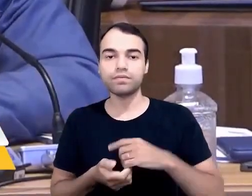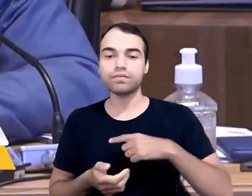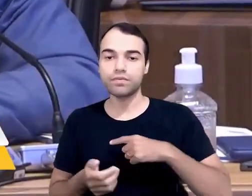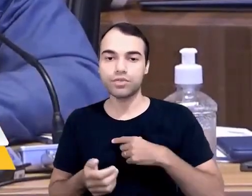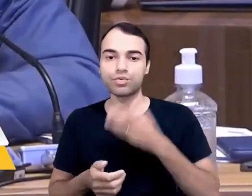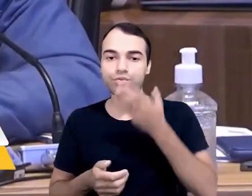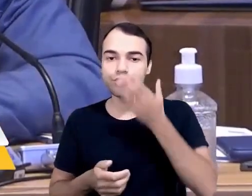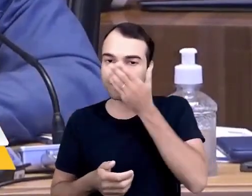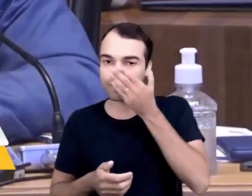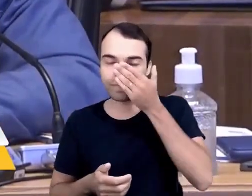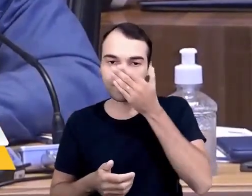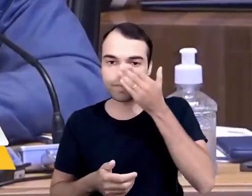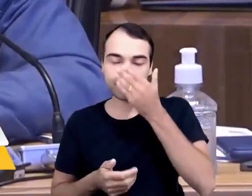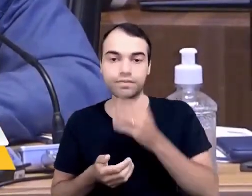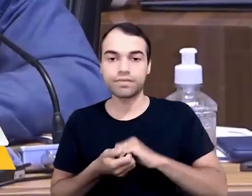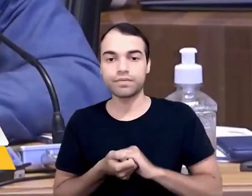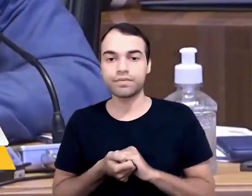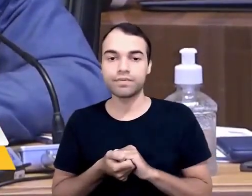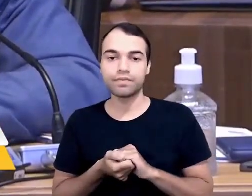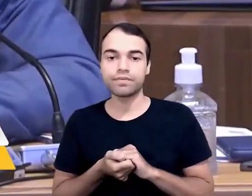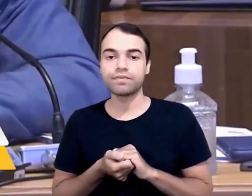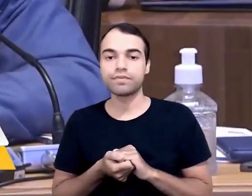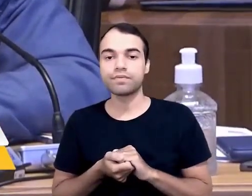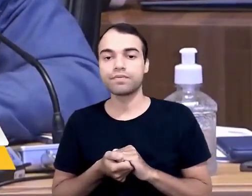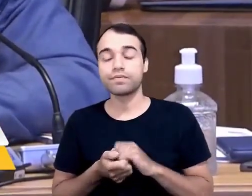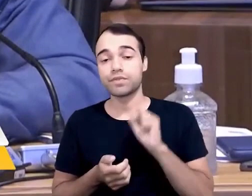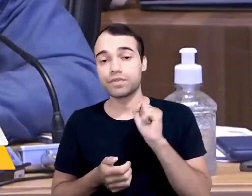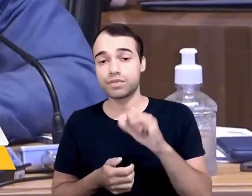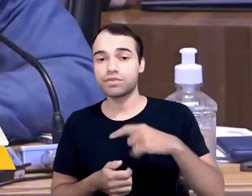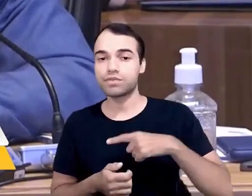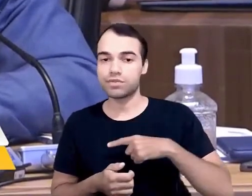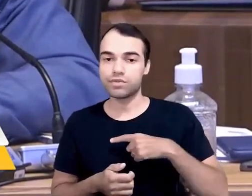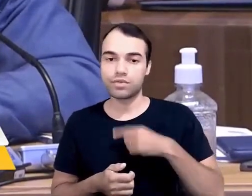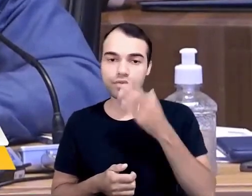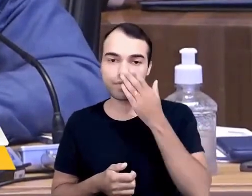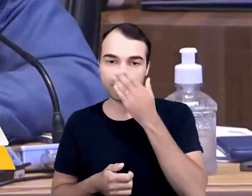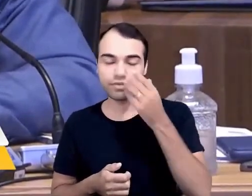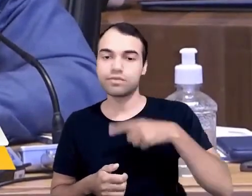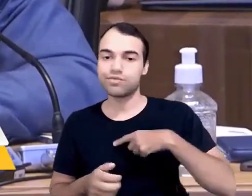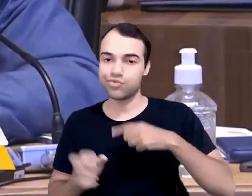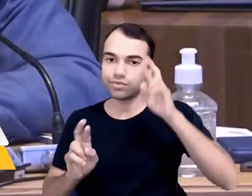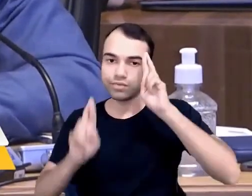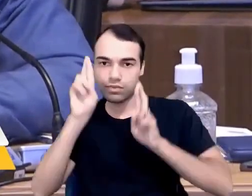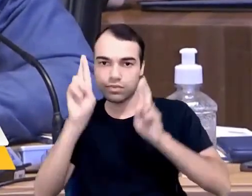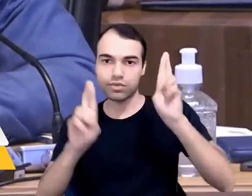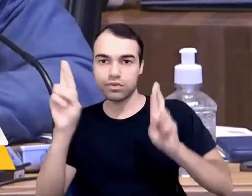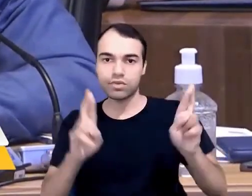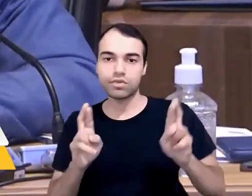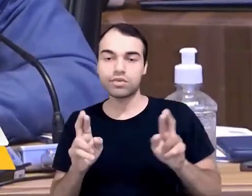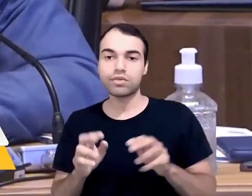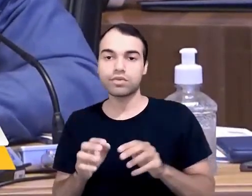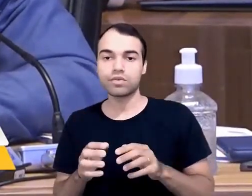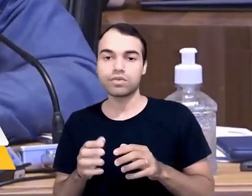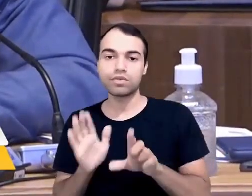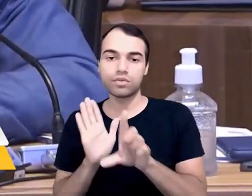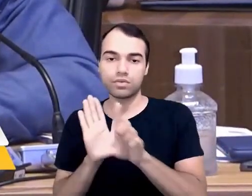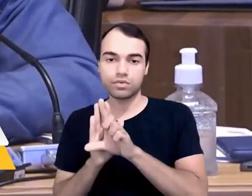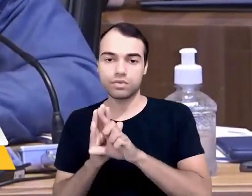Tinha prostituição também, é porque tinha os responsáveis pelo quadro de prostituição. E disse que tinha porte ilegal de